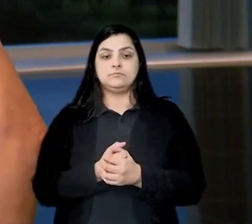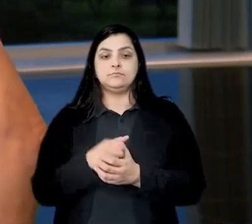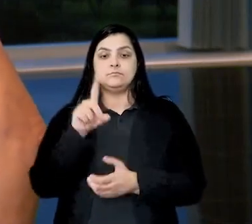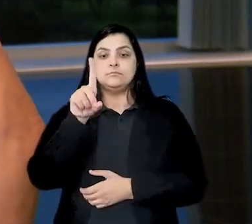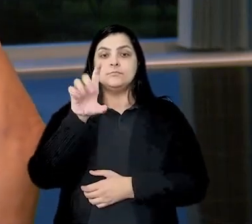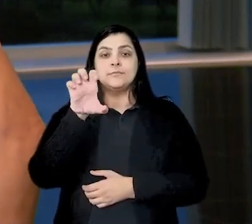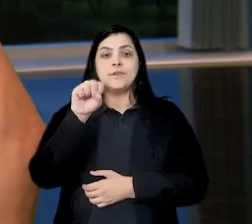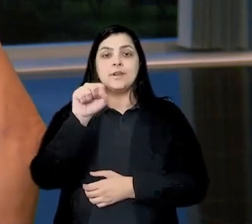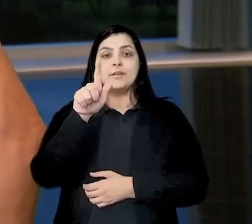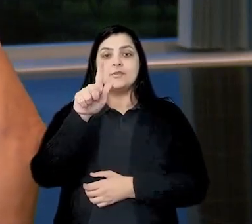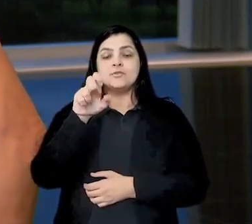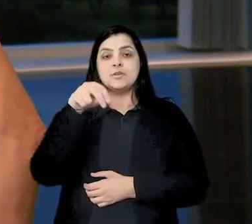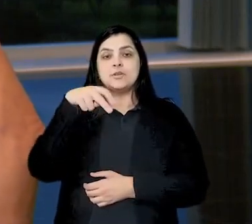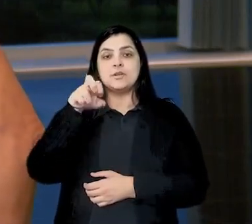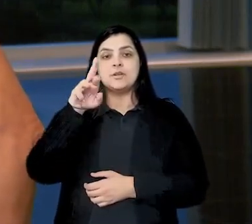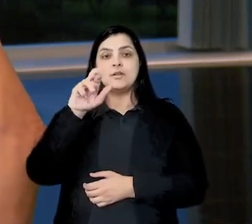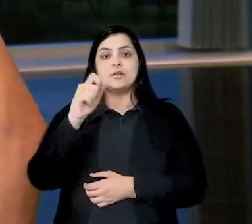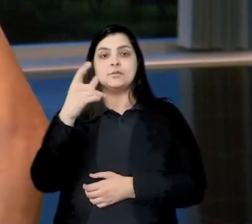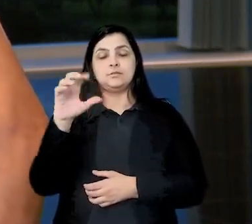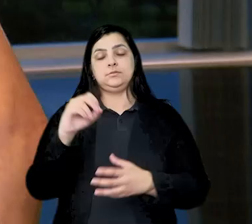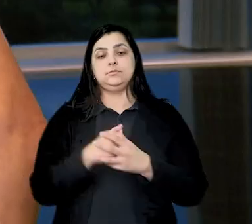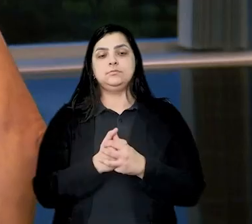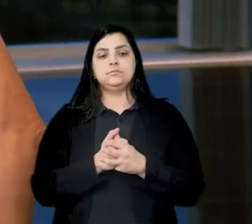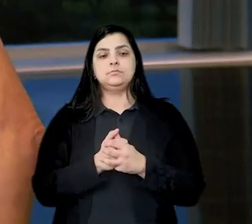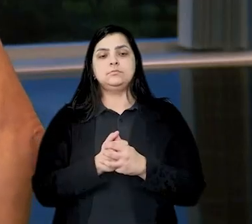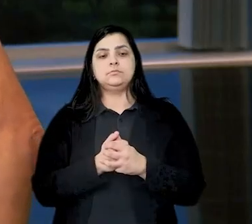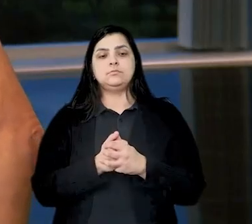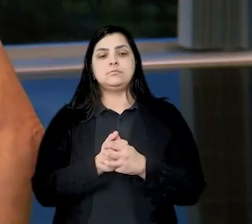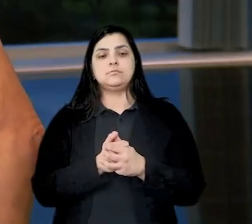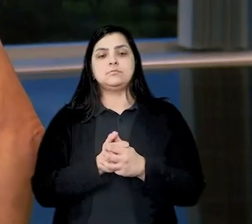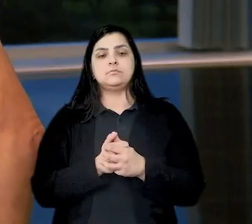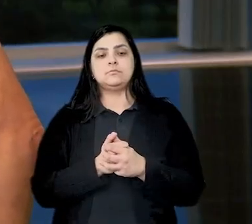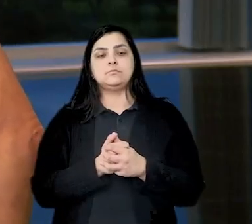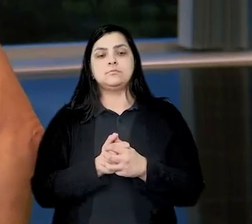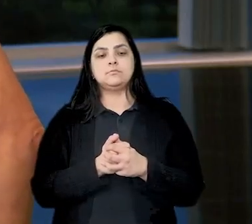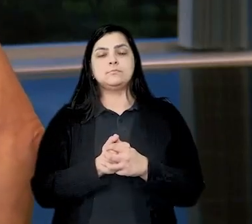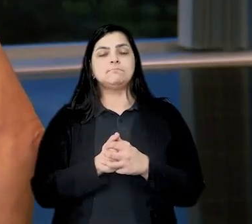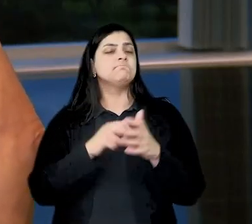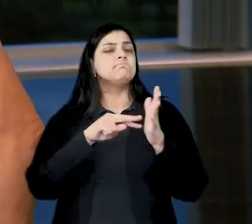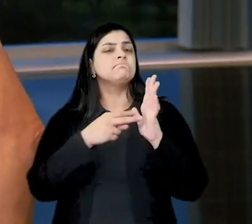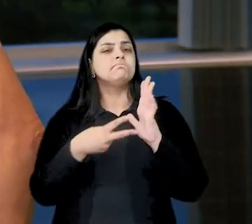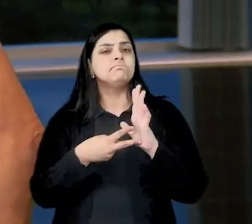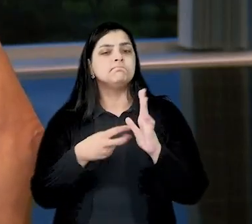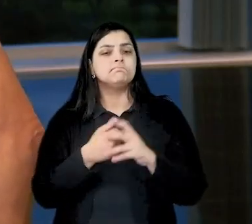chamada desgeração, ou seja,